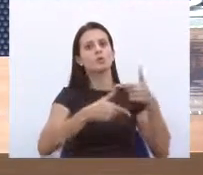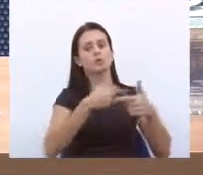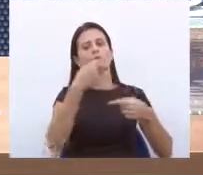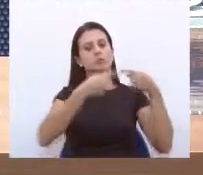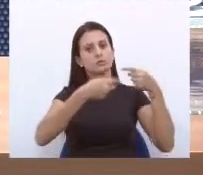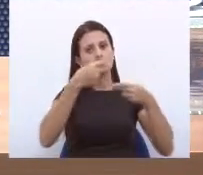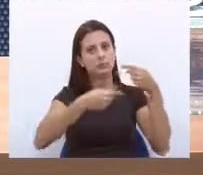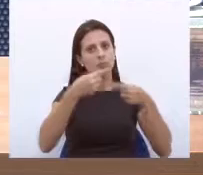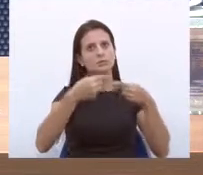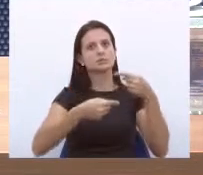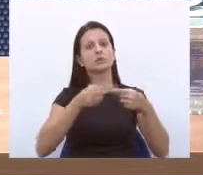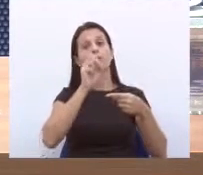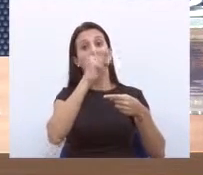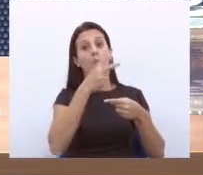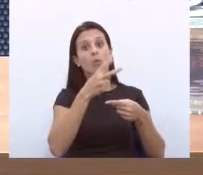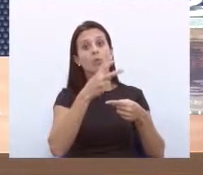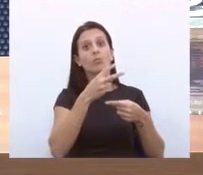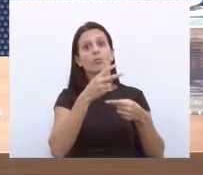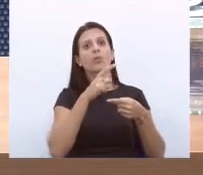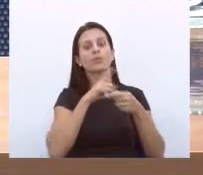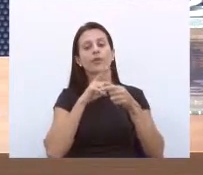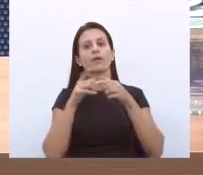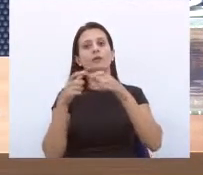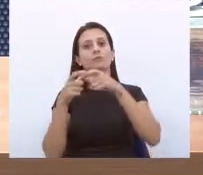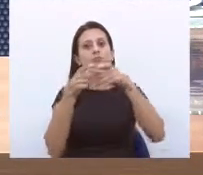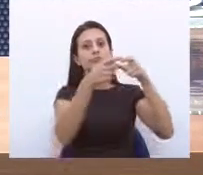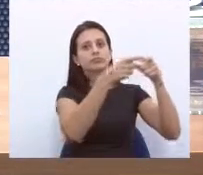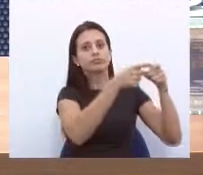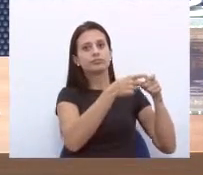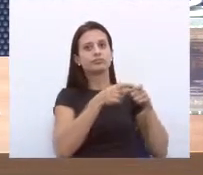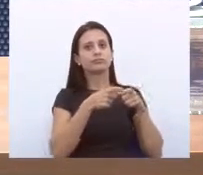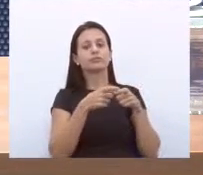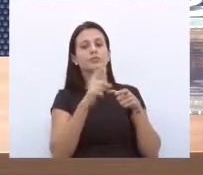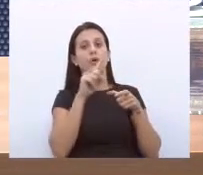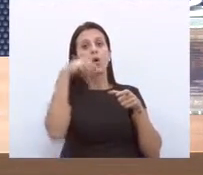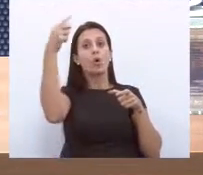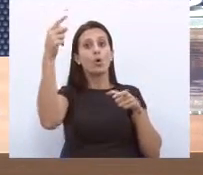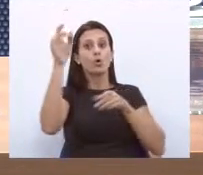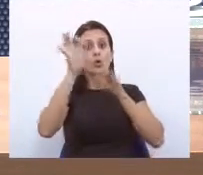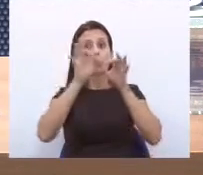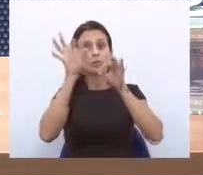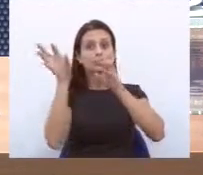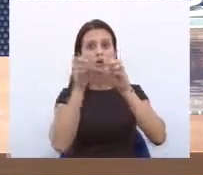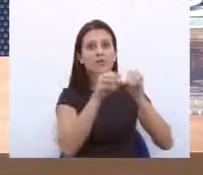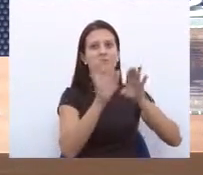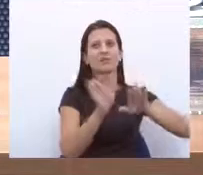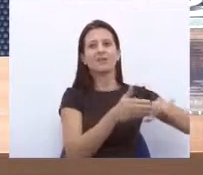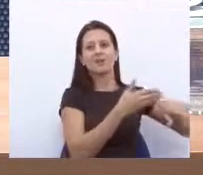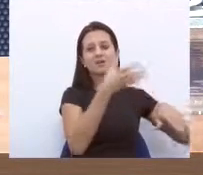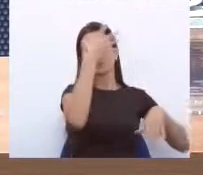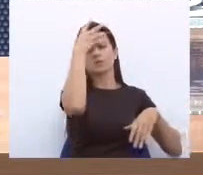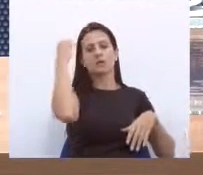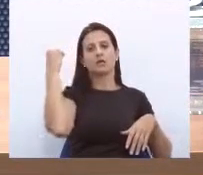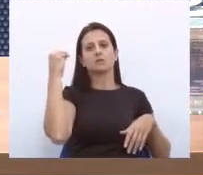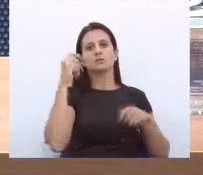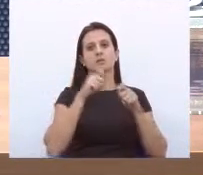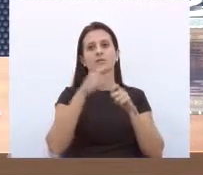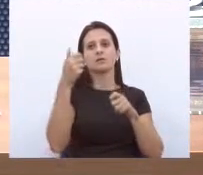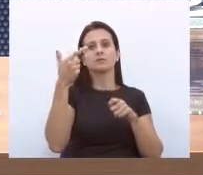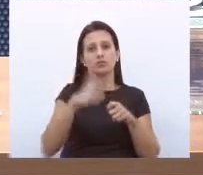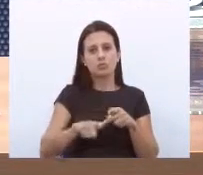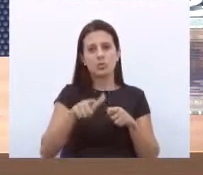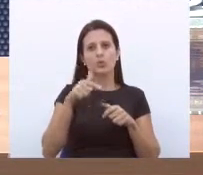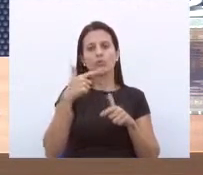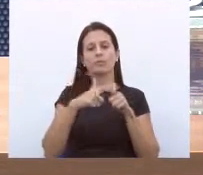discussão ou estabelecer celos de discussão para que não venha um outro projeto para essa casa que venhamos ter os mesmos problemas